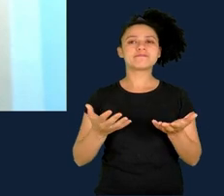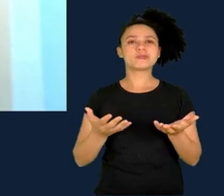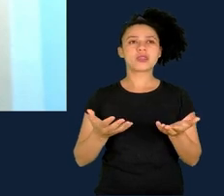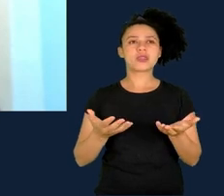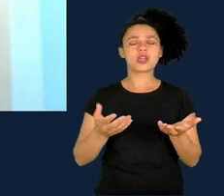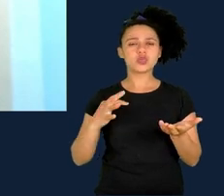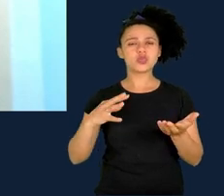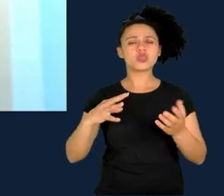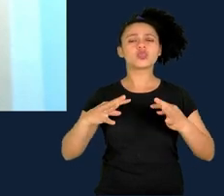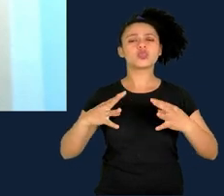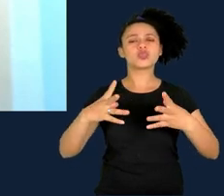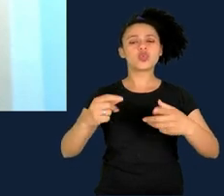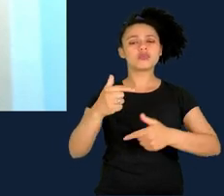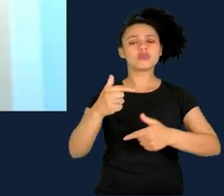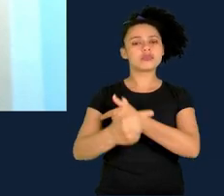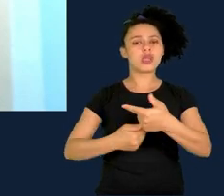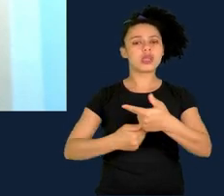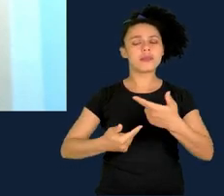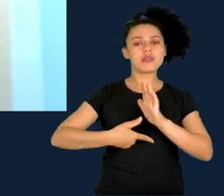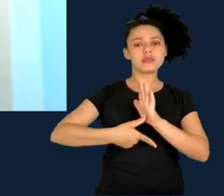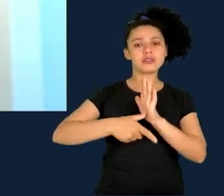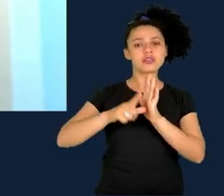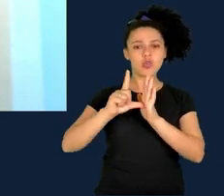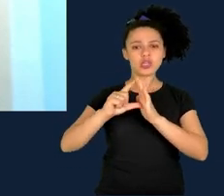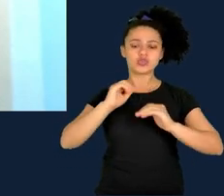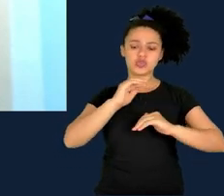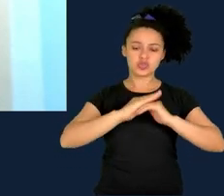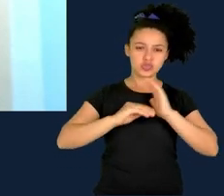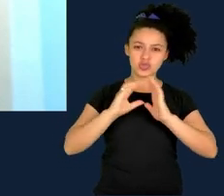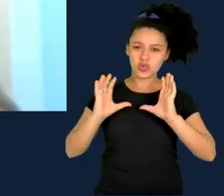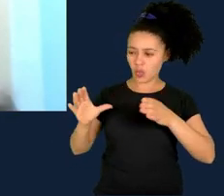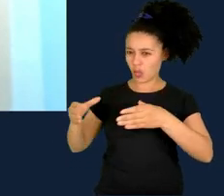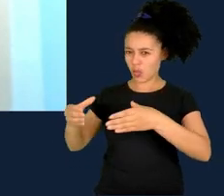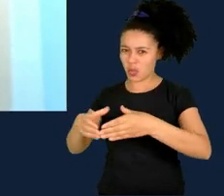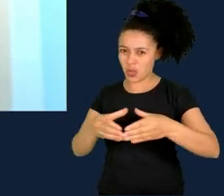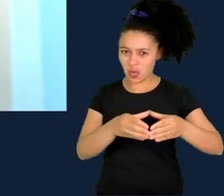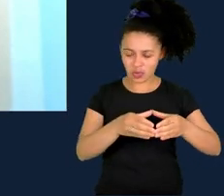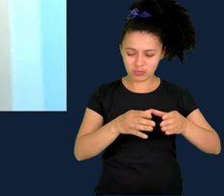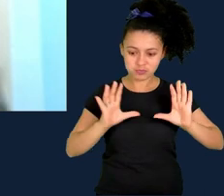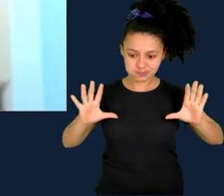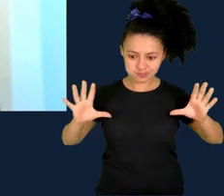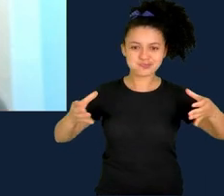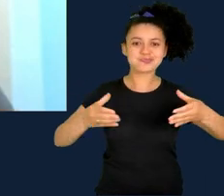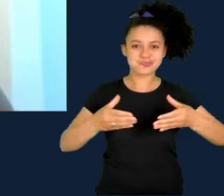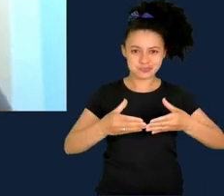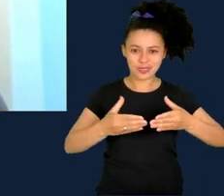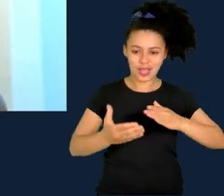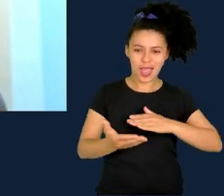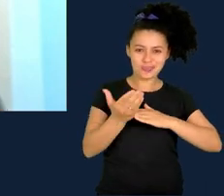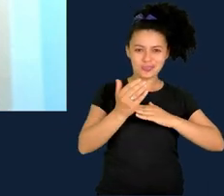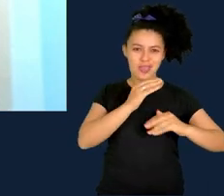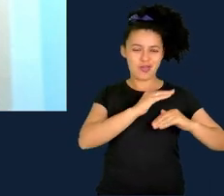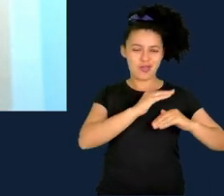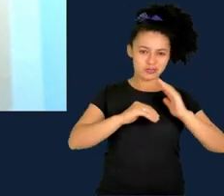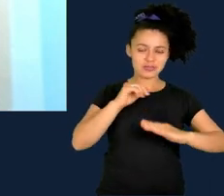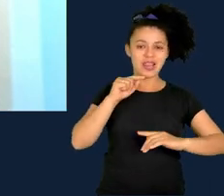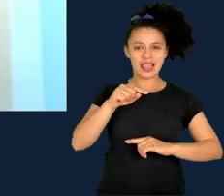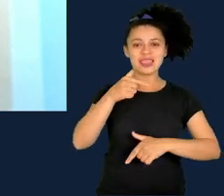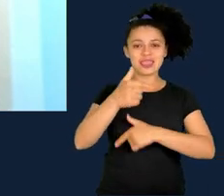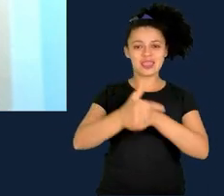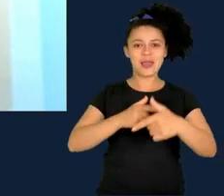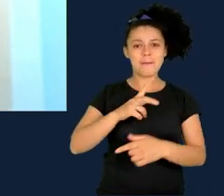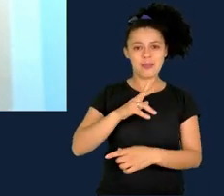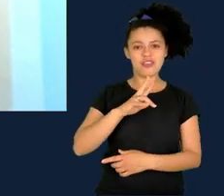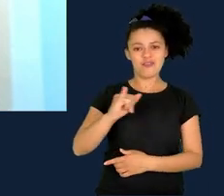todo trabalho pensado, construído em coletivo, é um trabalho que tem a dar certo, né?